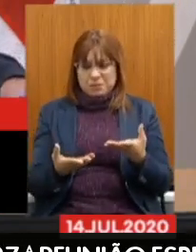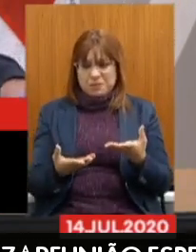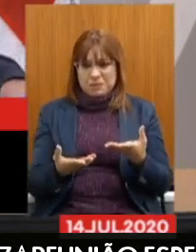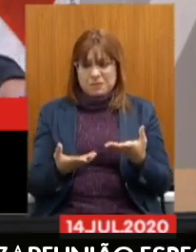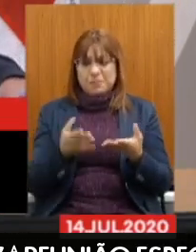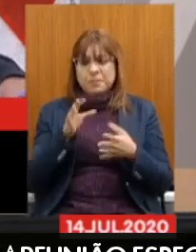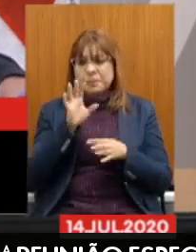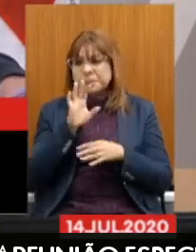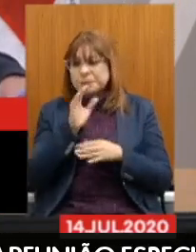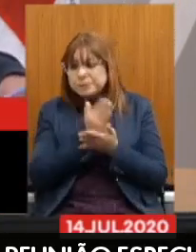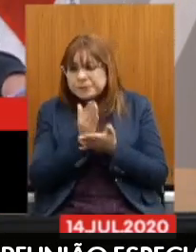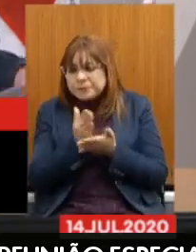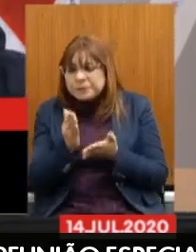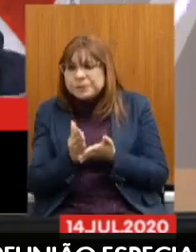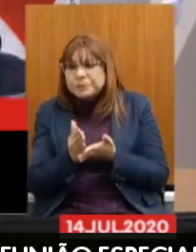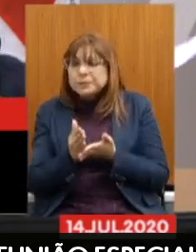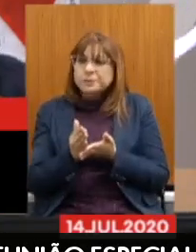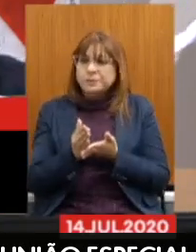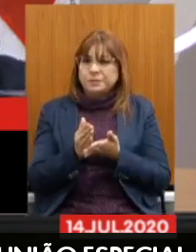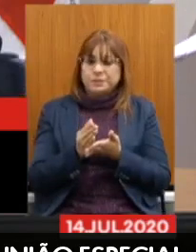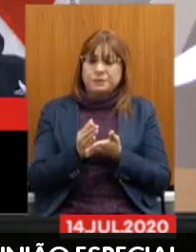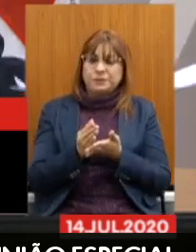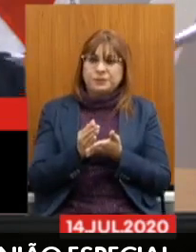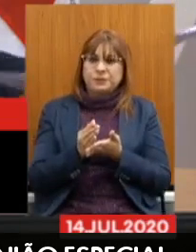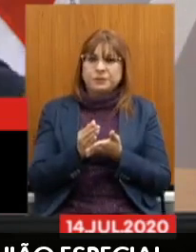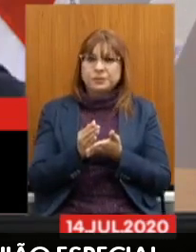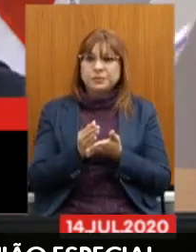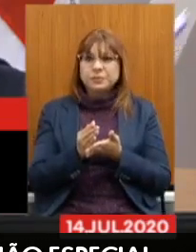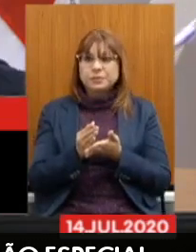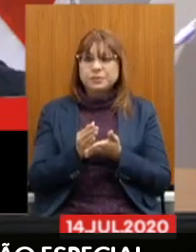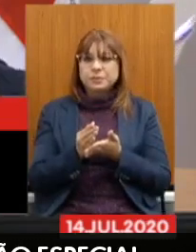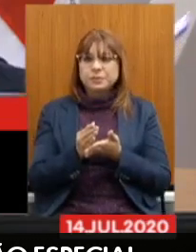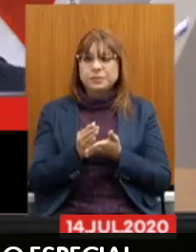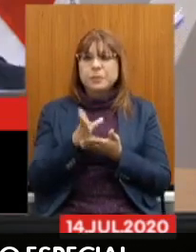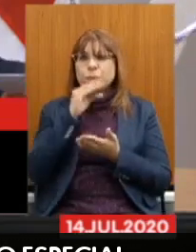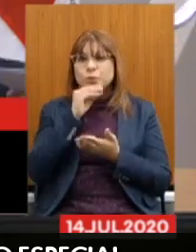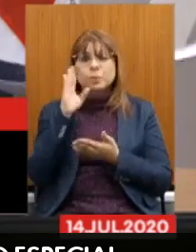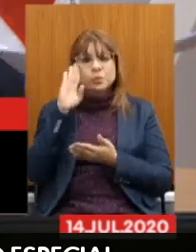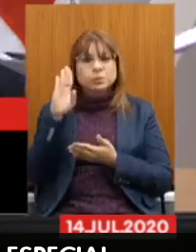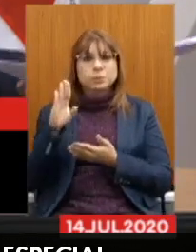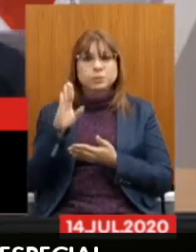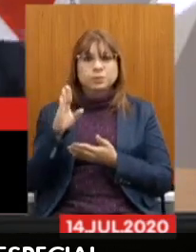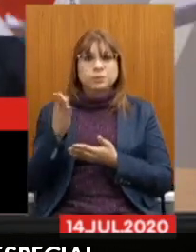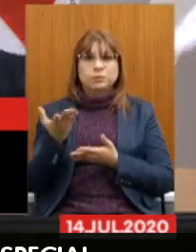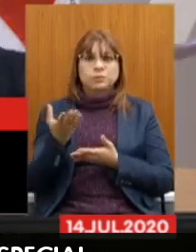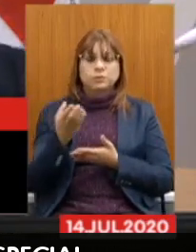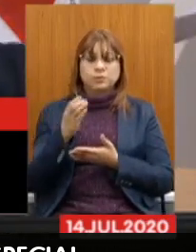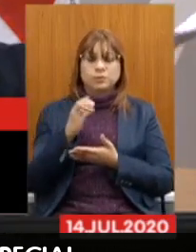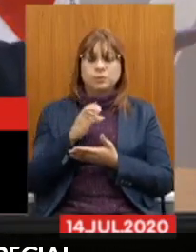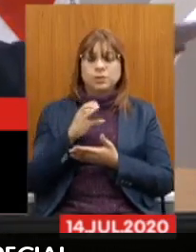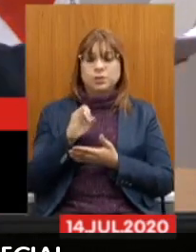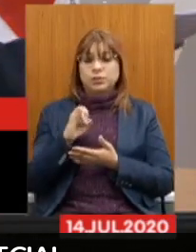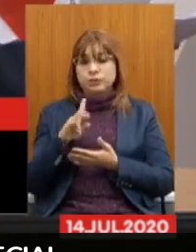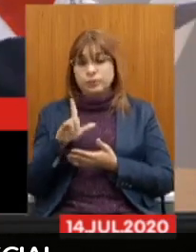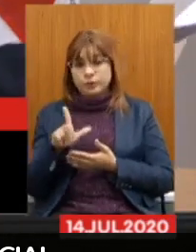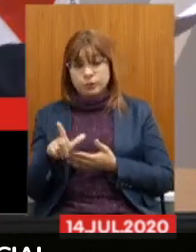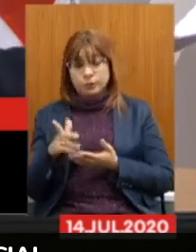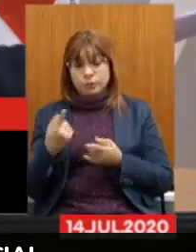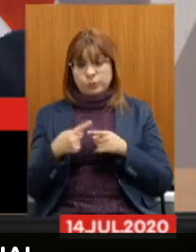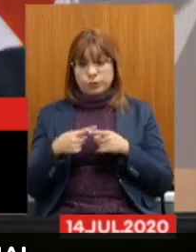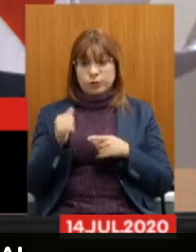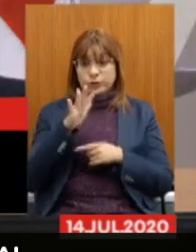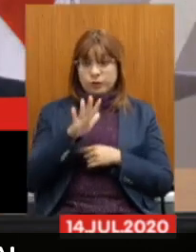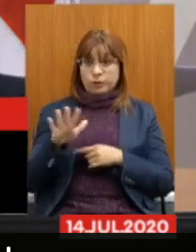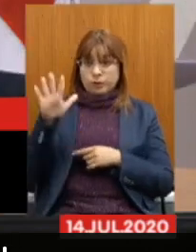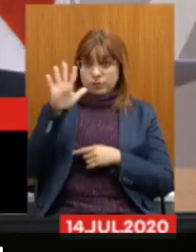parcela dos funcionários, sobretudo civis, porque, por exemplo, com as reformas que a área federal fez